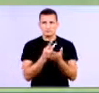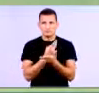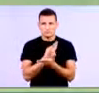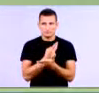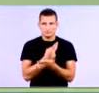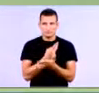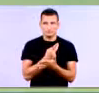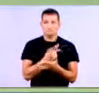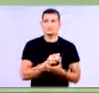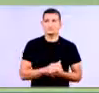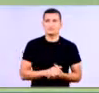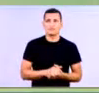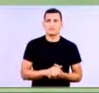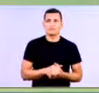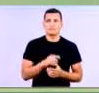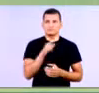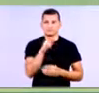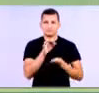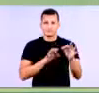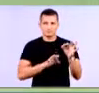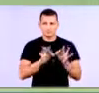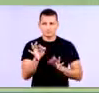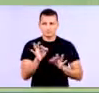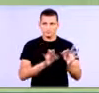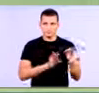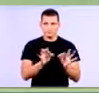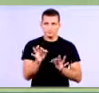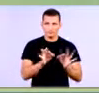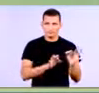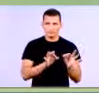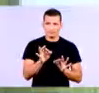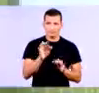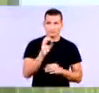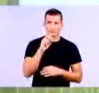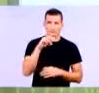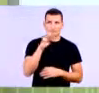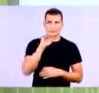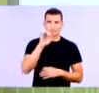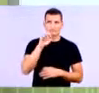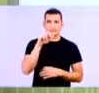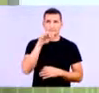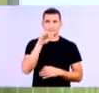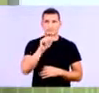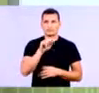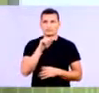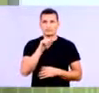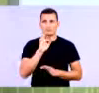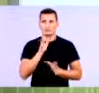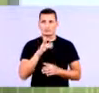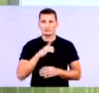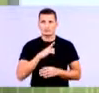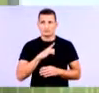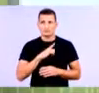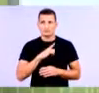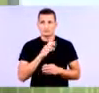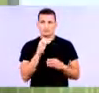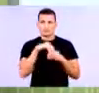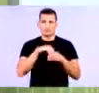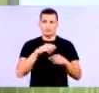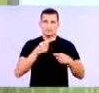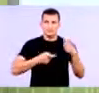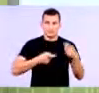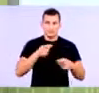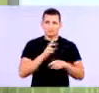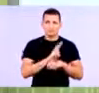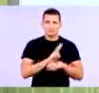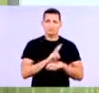anormais. Esse plano de contingência, antes de qualquer coisa, ele já está agregado à nossa política de segurança. Então, tem que